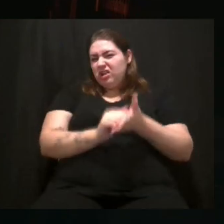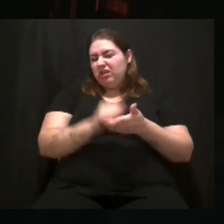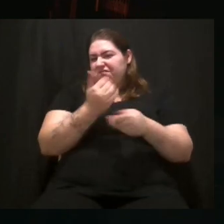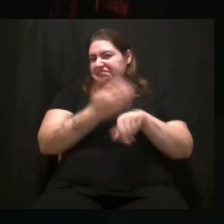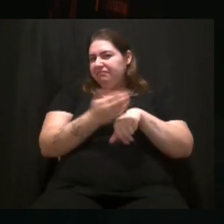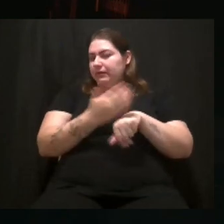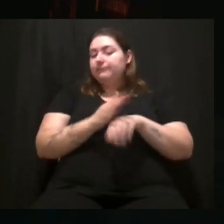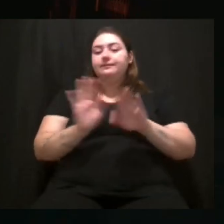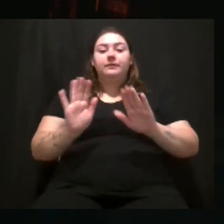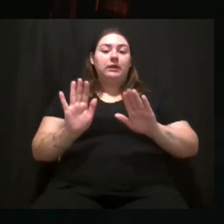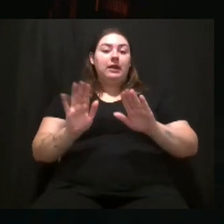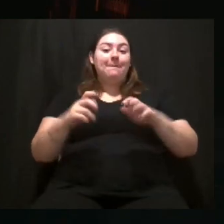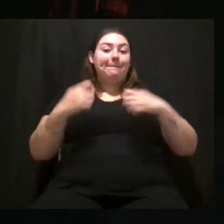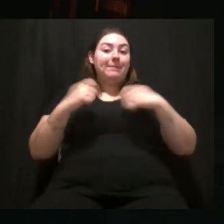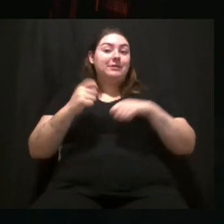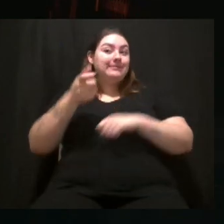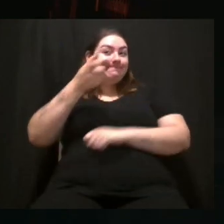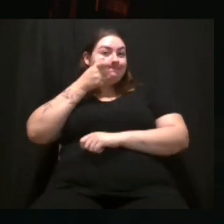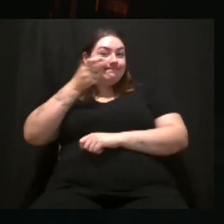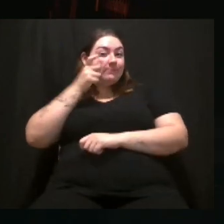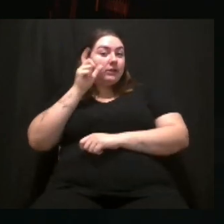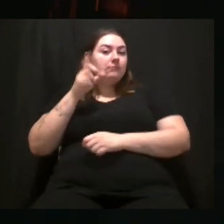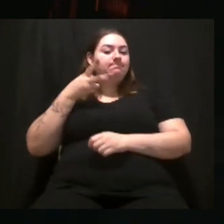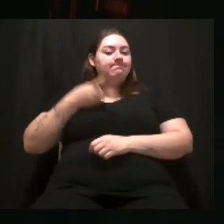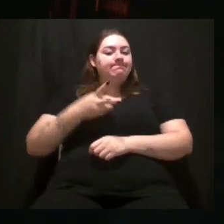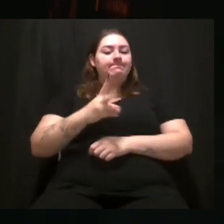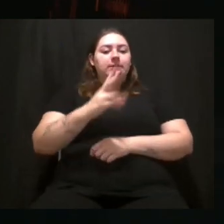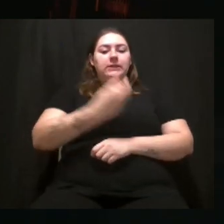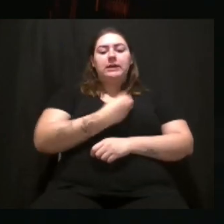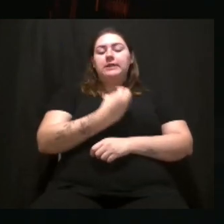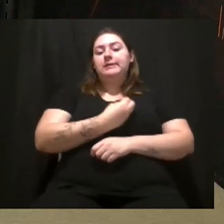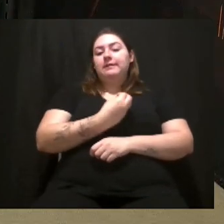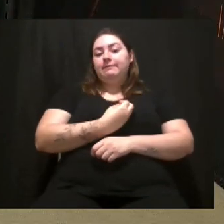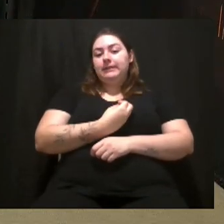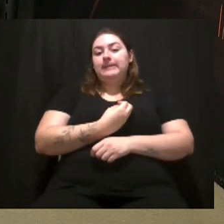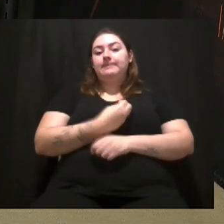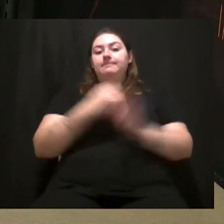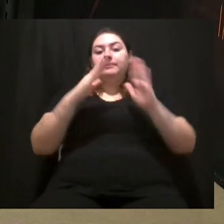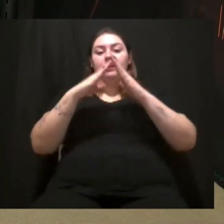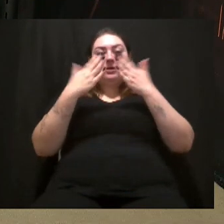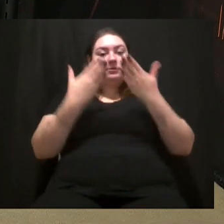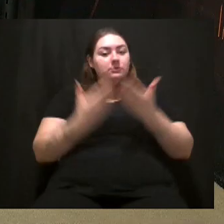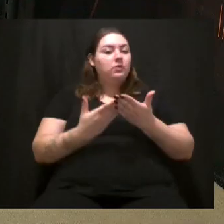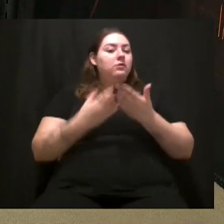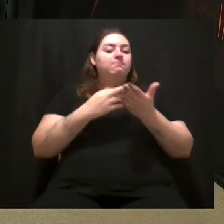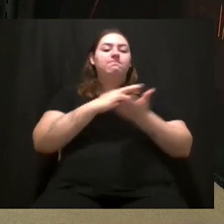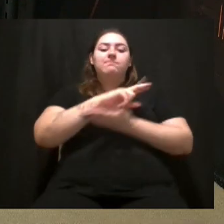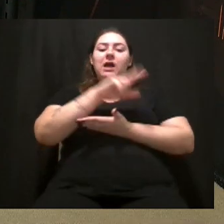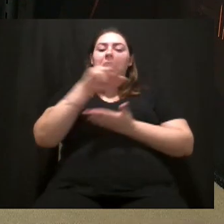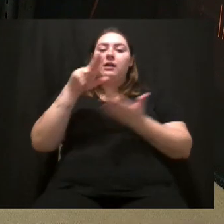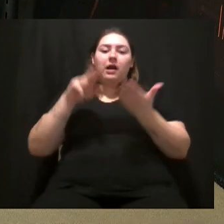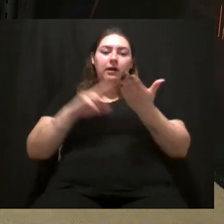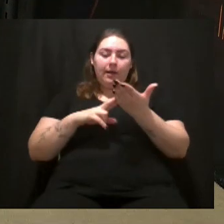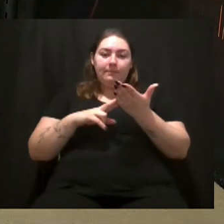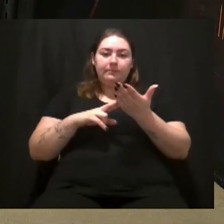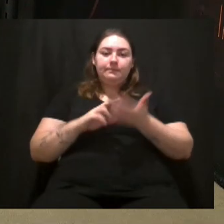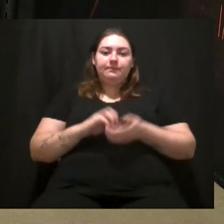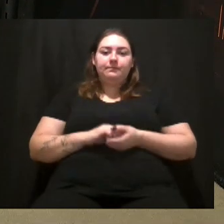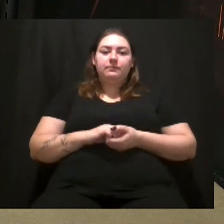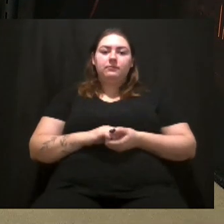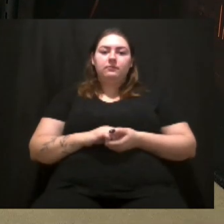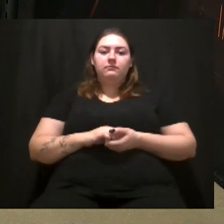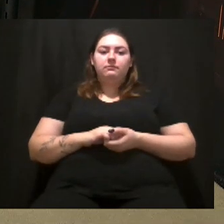ser contínua ao longo da vida escolar, porque são escolas e escolas. Sim. E na sua